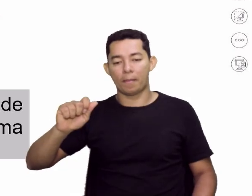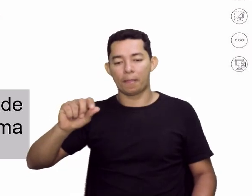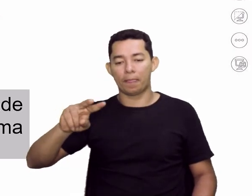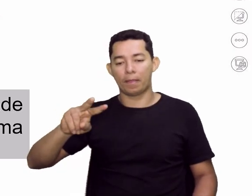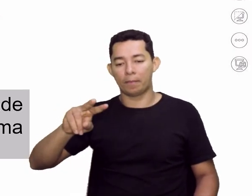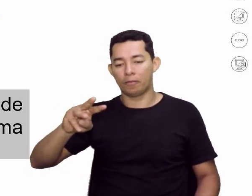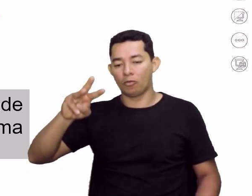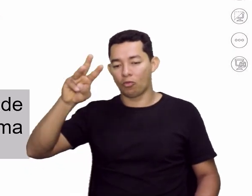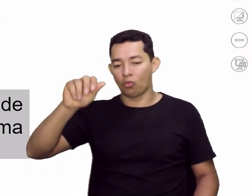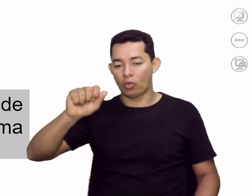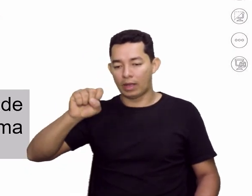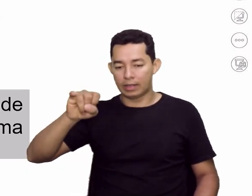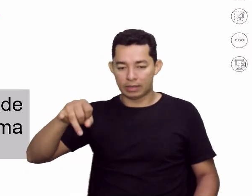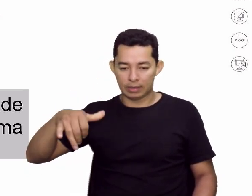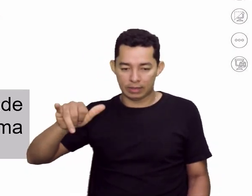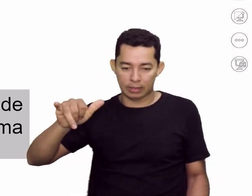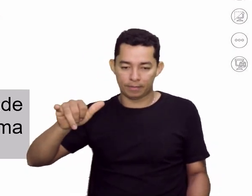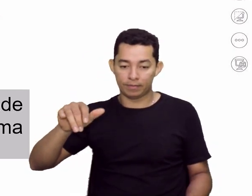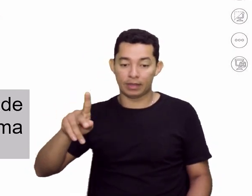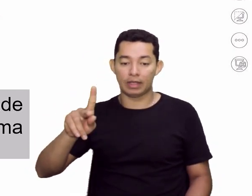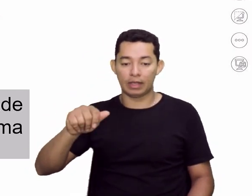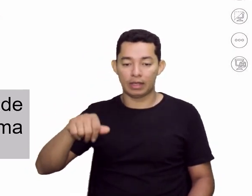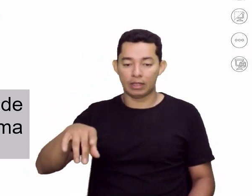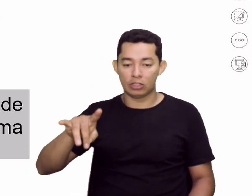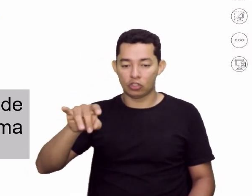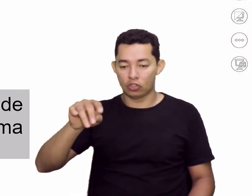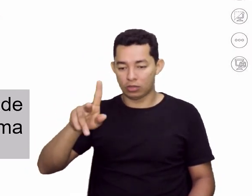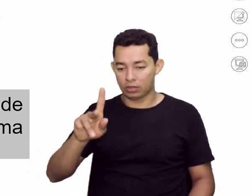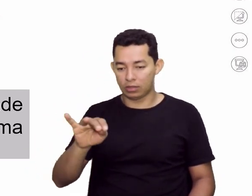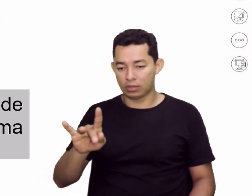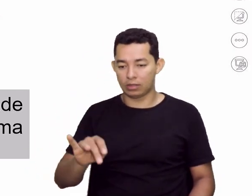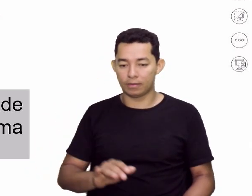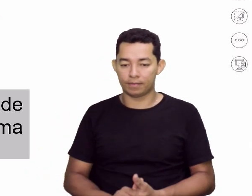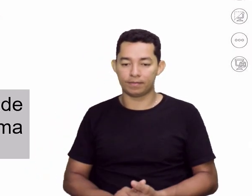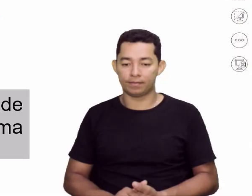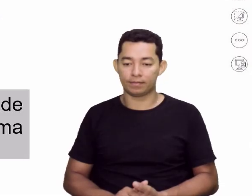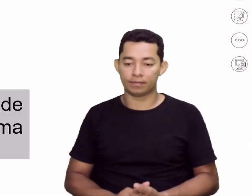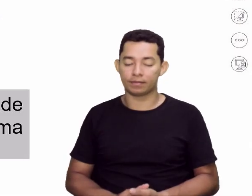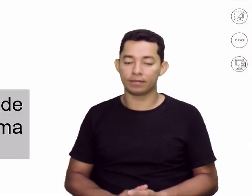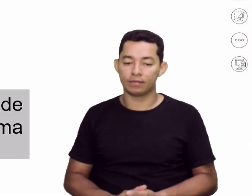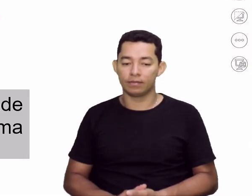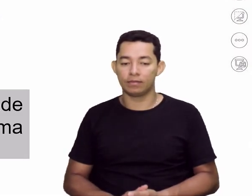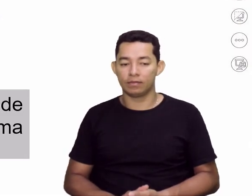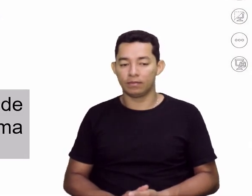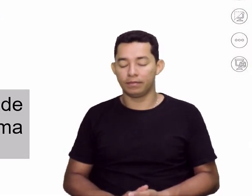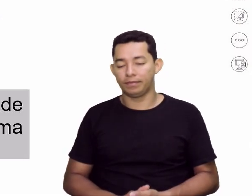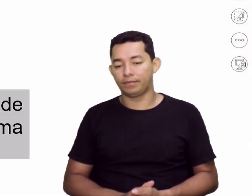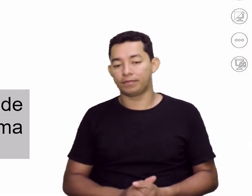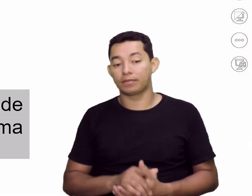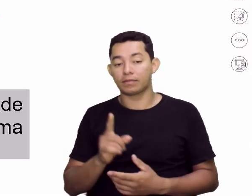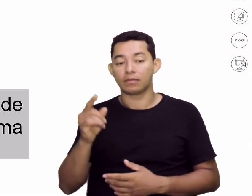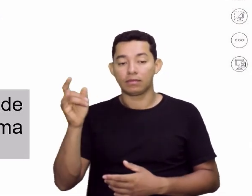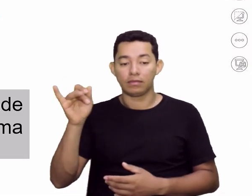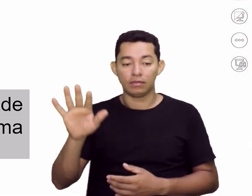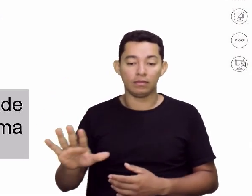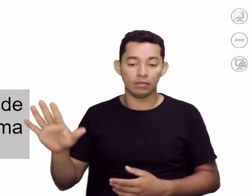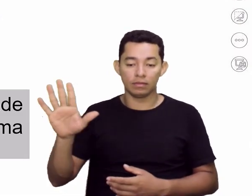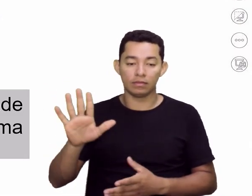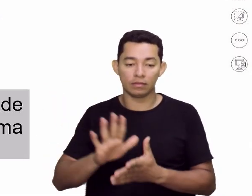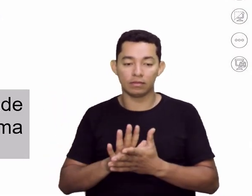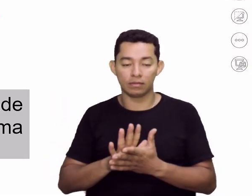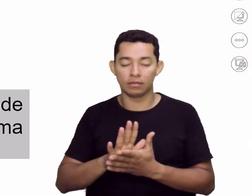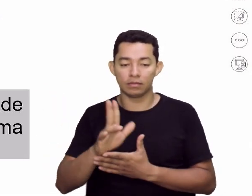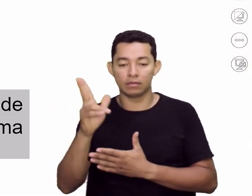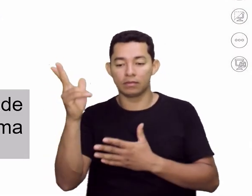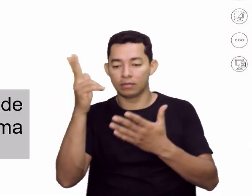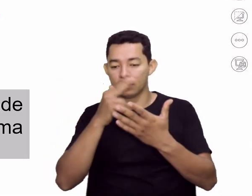tá? Então, os quadros do Kandinsky tem muito desse tipo de imagem, né? Com